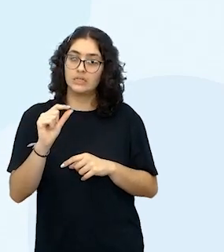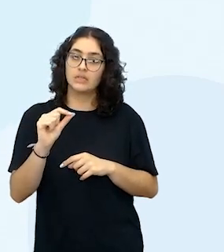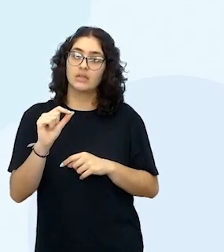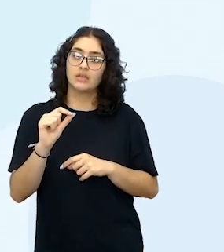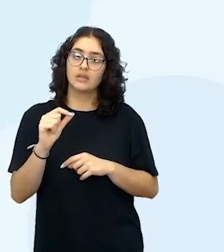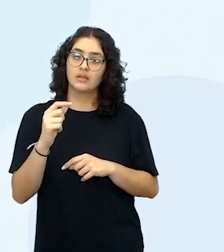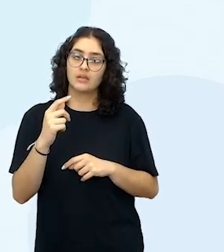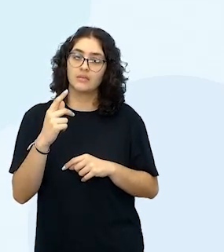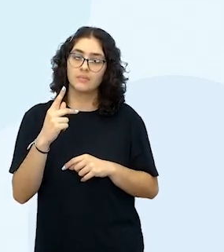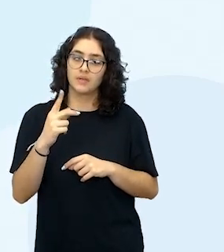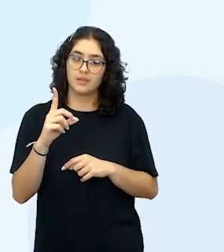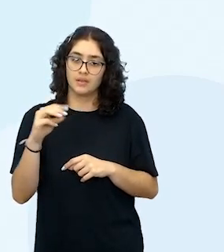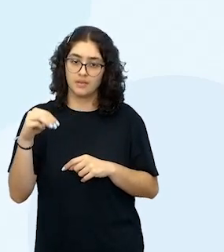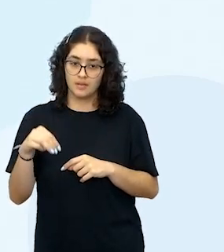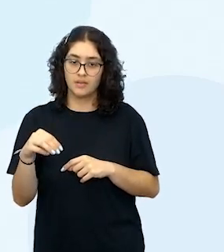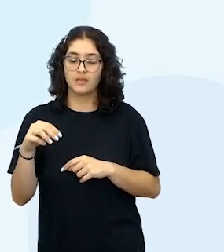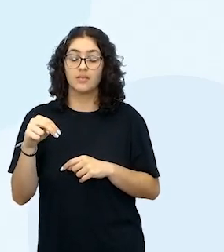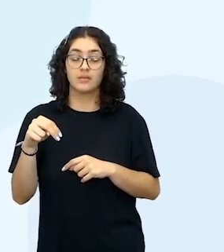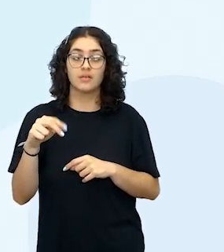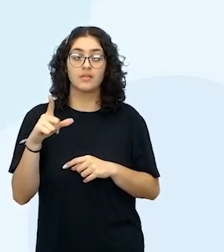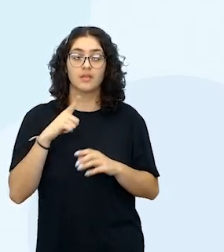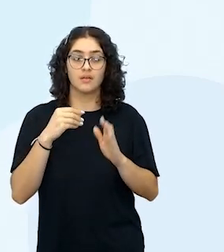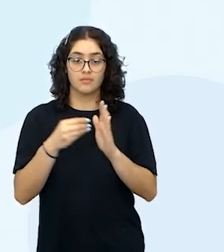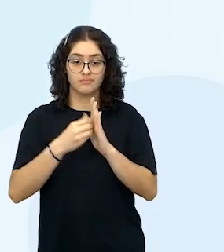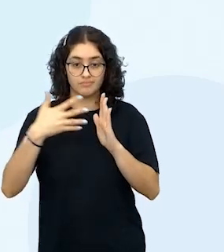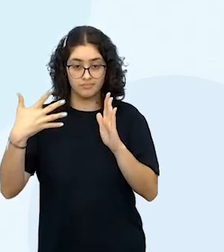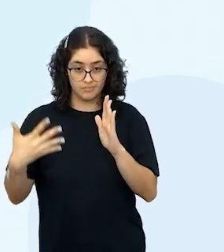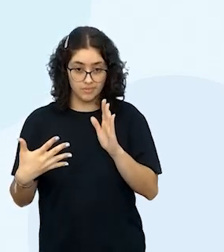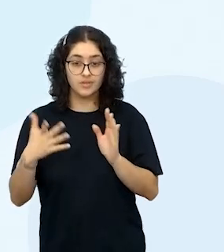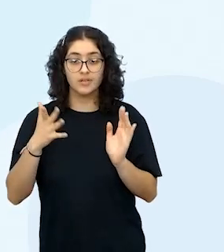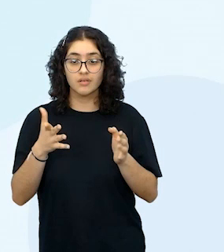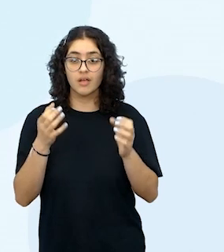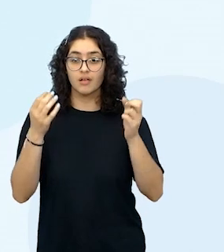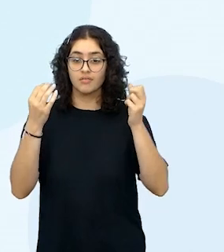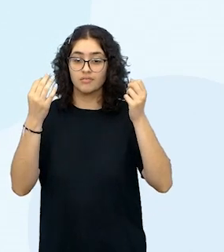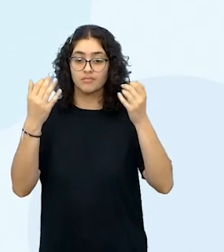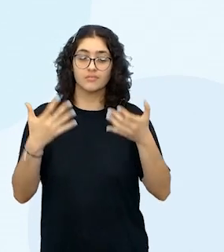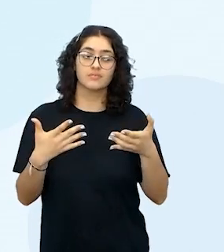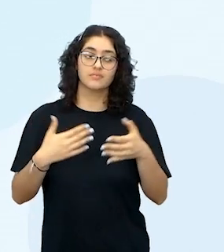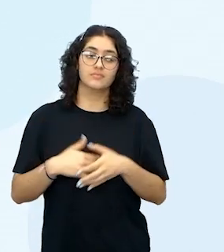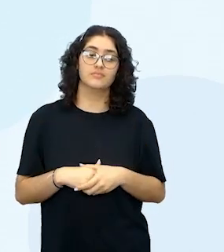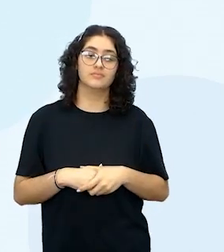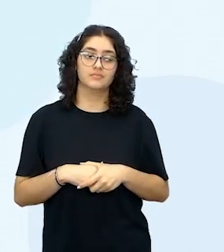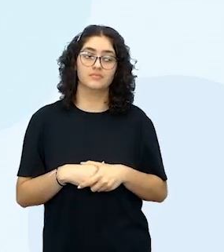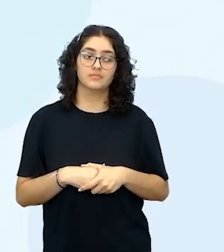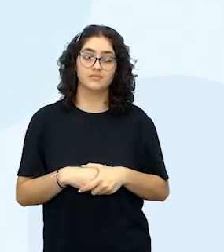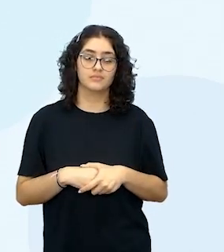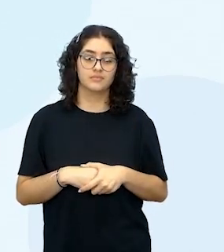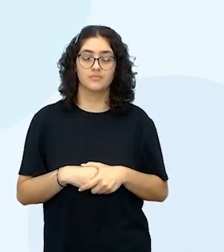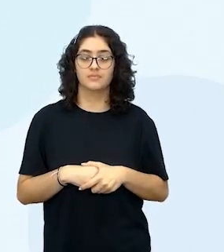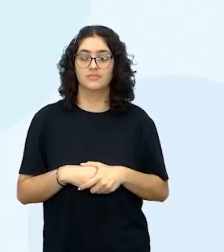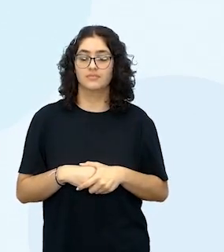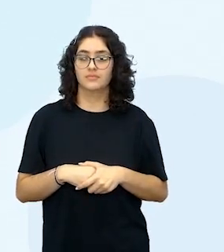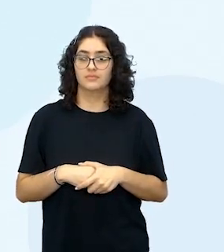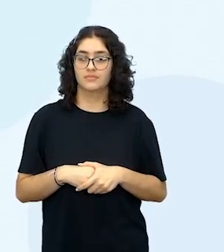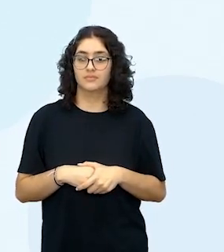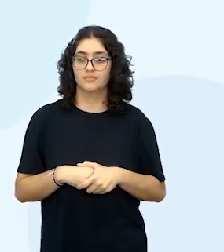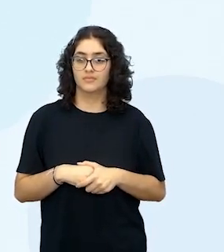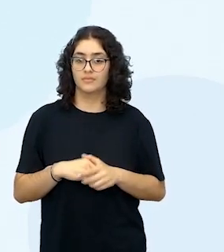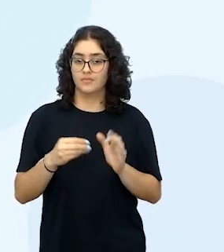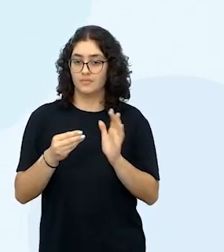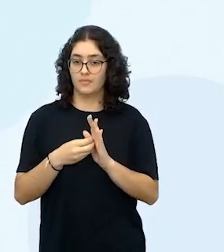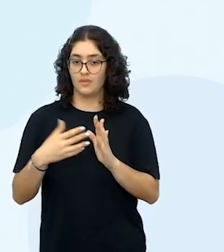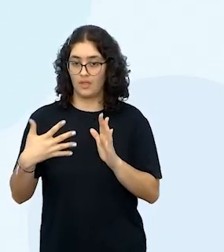PDN, o próprio Currículo Paulista, como a gente, né, a gente trouxe, mas a gente não trouxe bem como o currículo